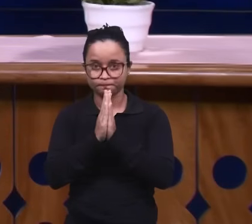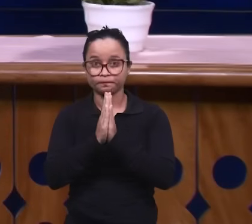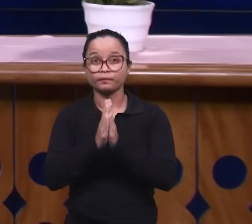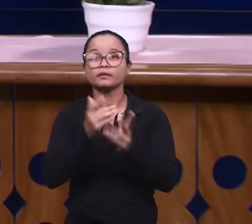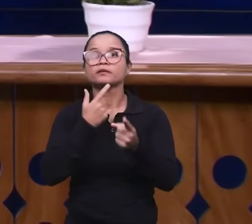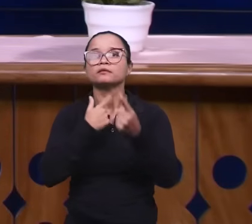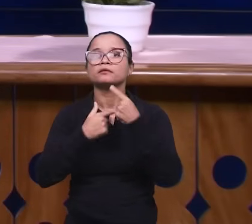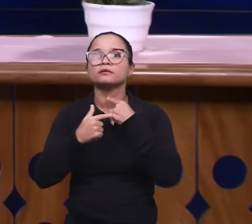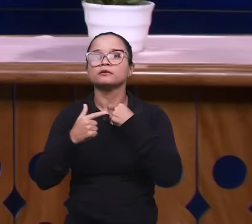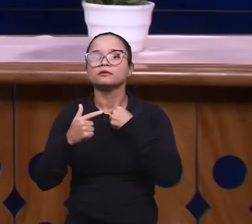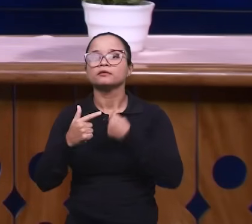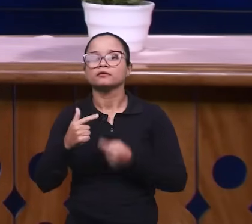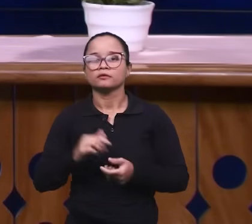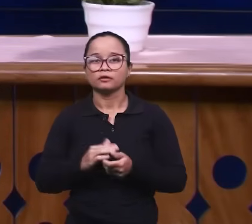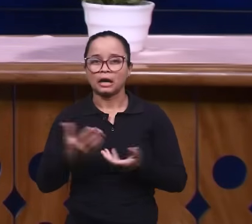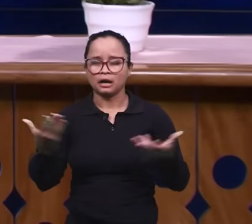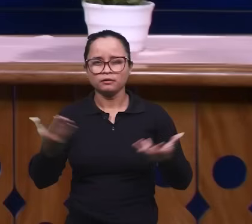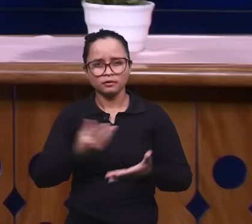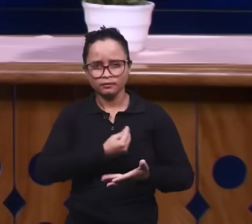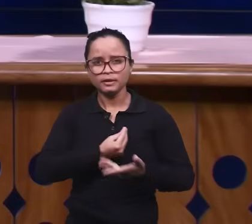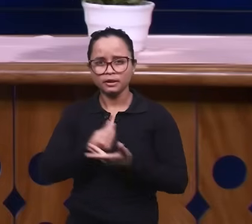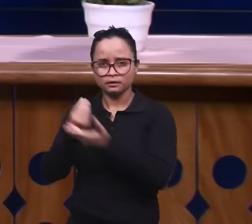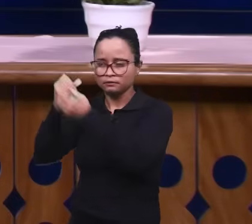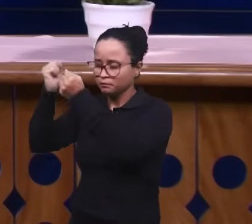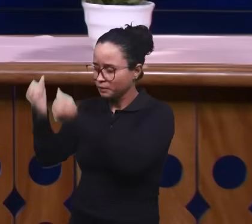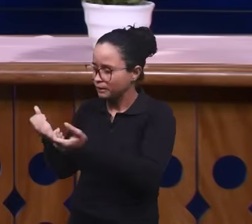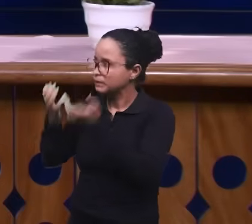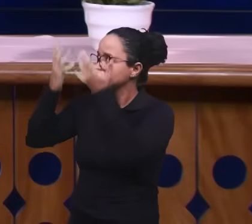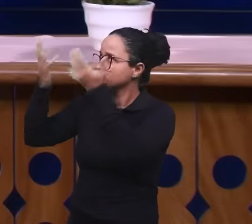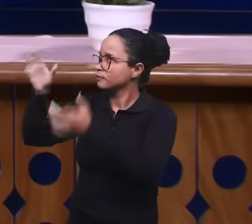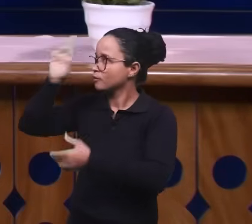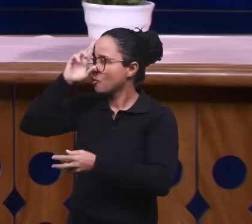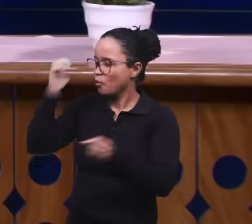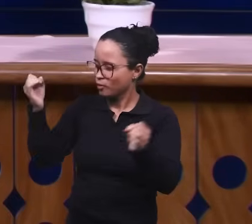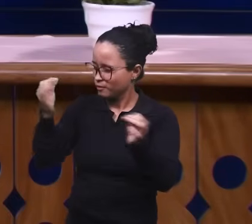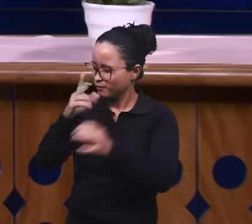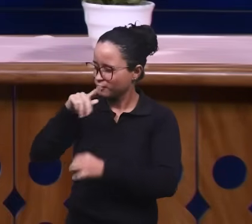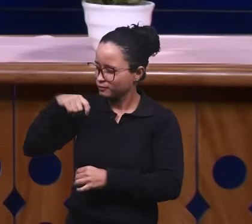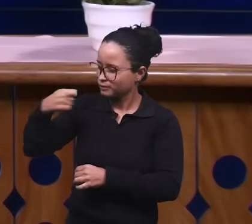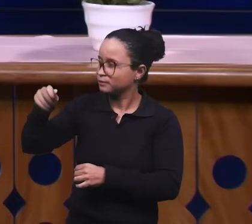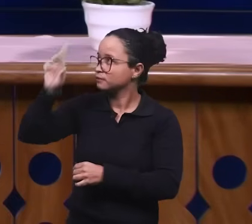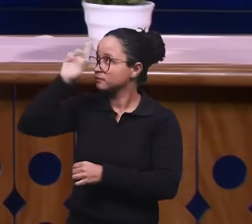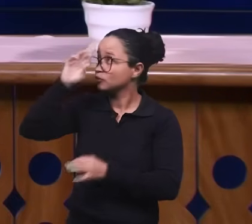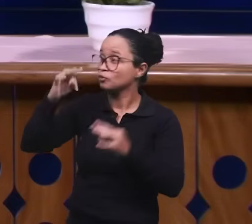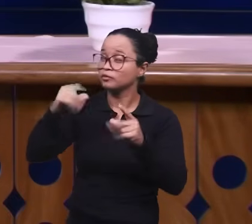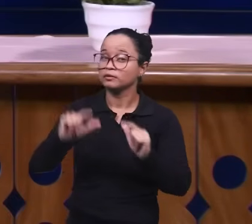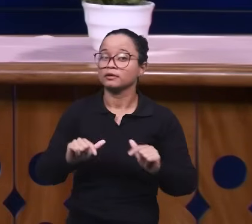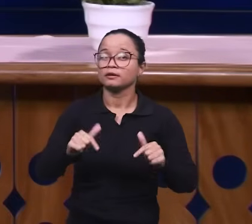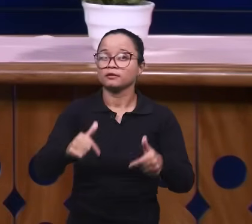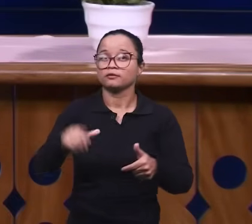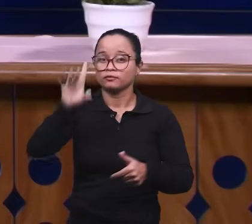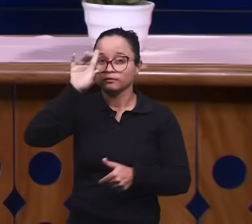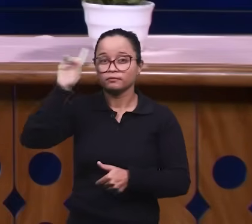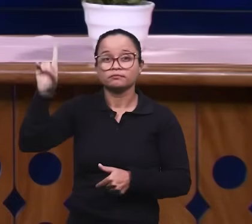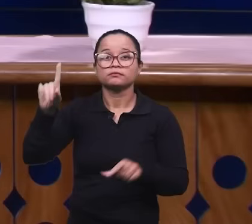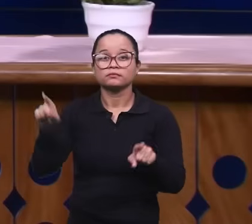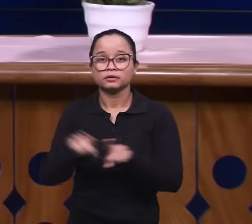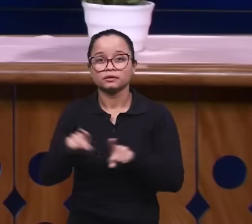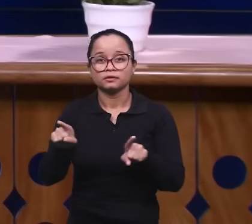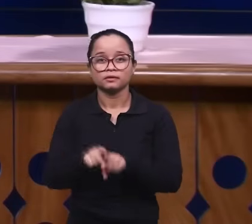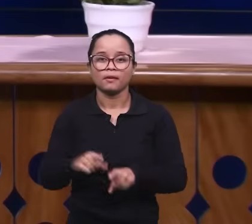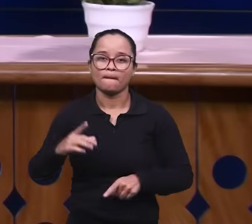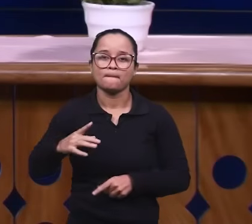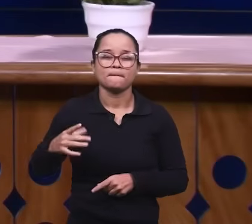que desejarem, coloque a sua vida diante do Senhor, glorifique o seu nome por tudo aquilo que Deus tem feito e pela